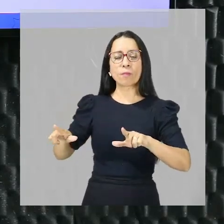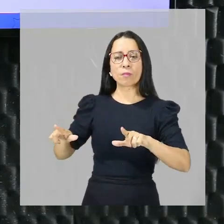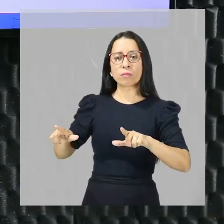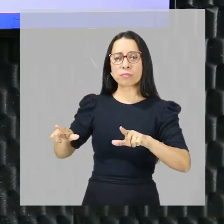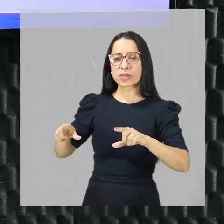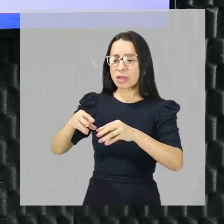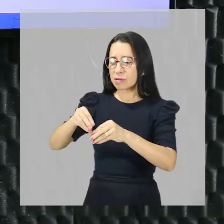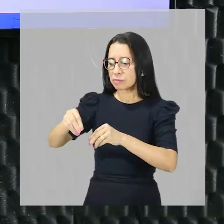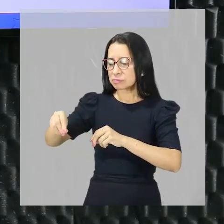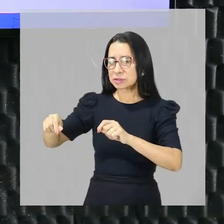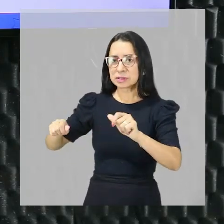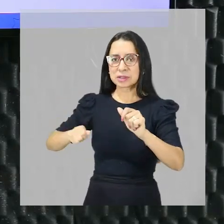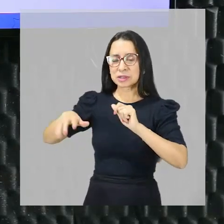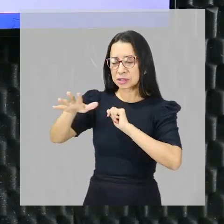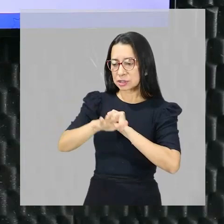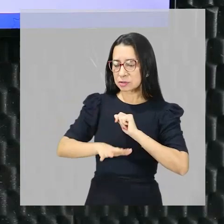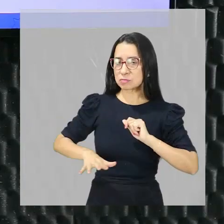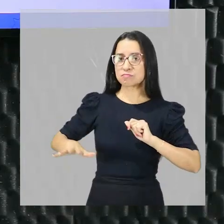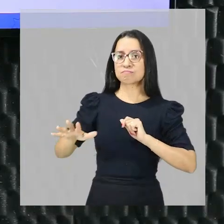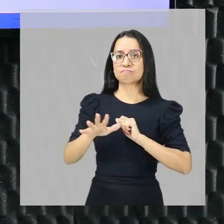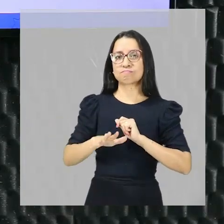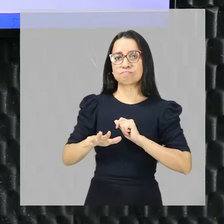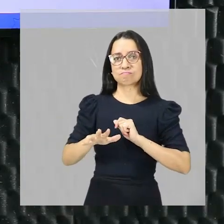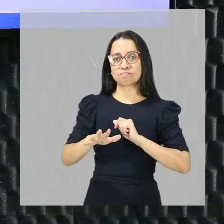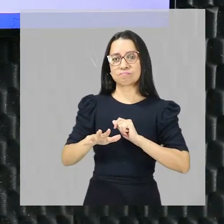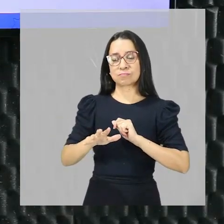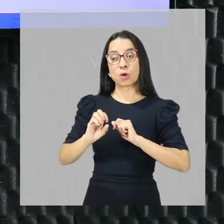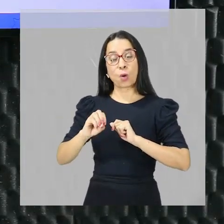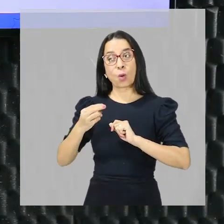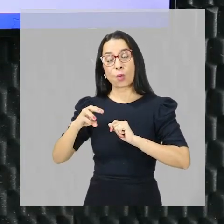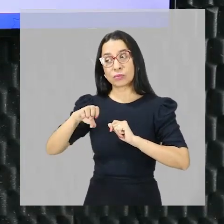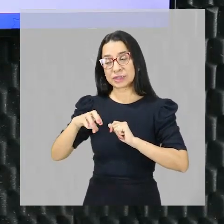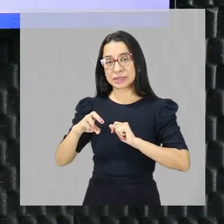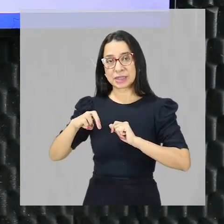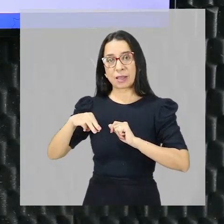de solos em áreas áridas ou semiáridas.